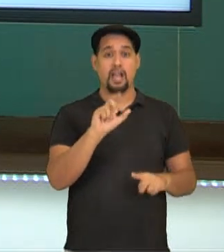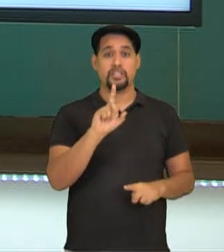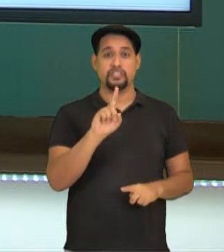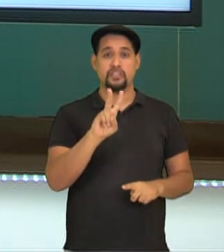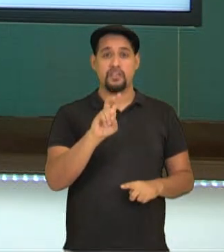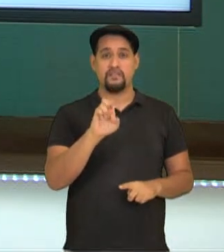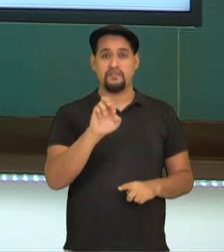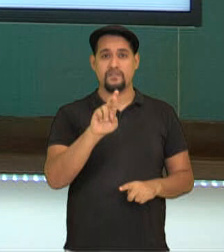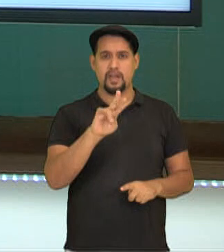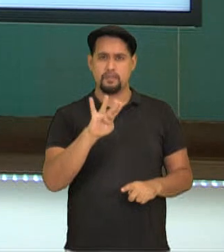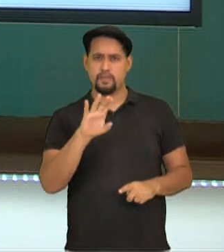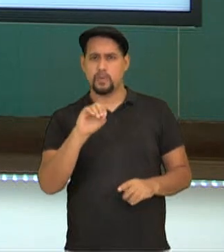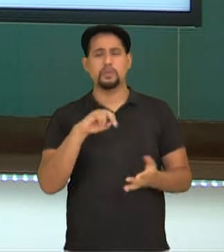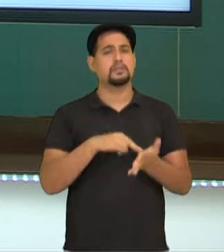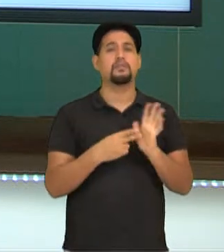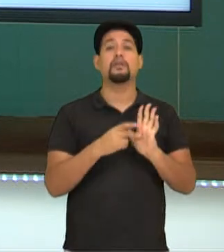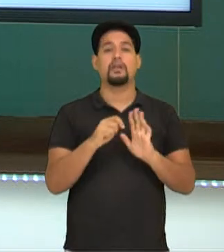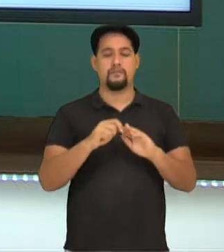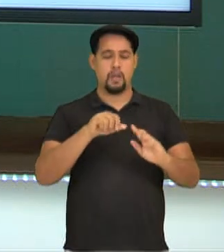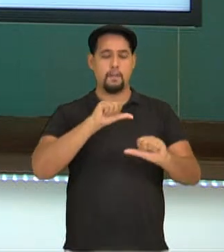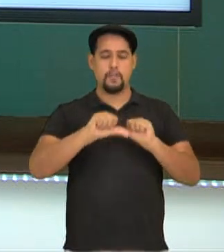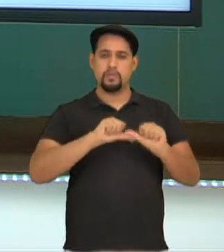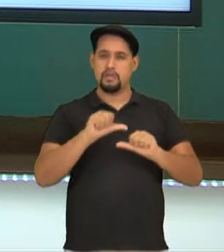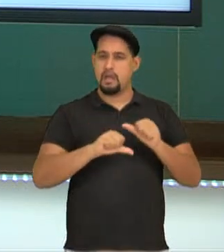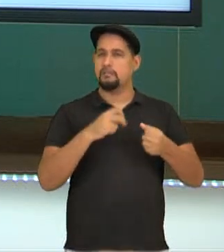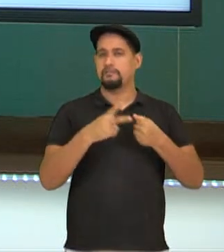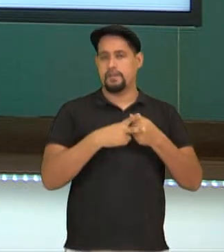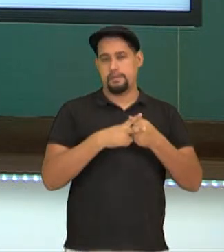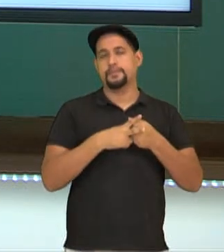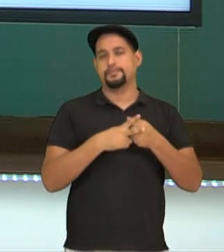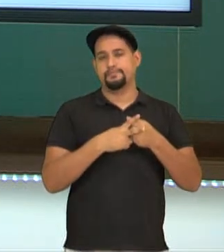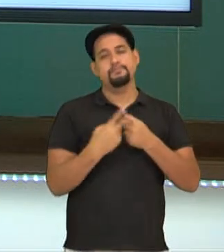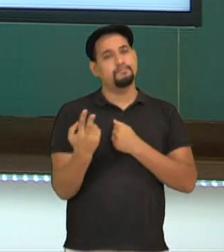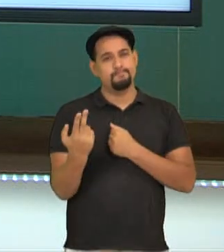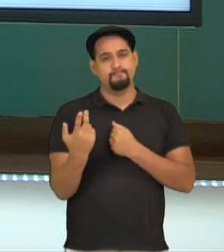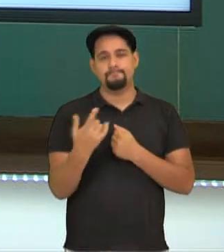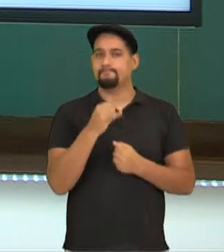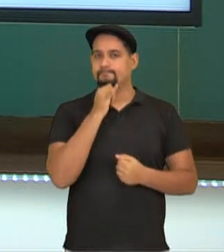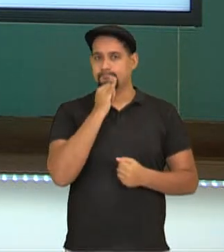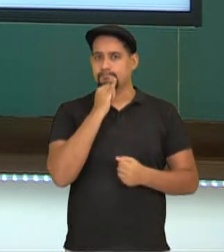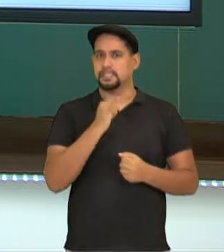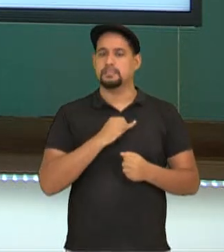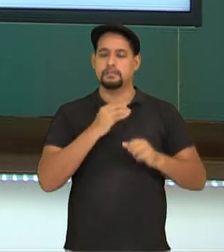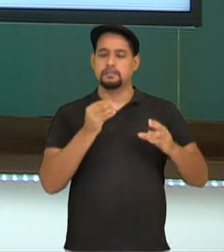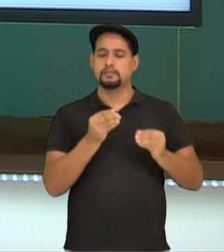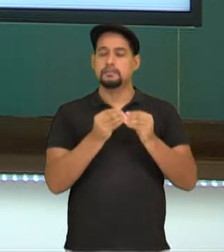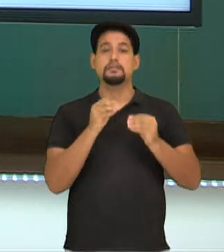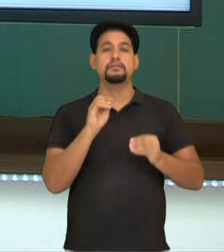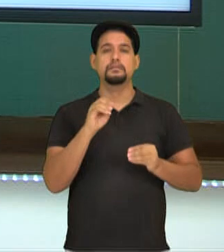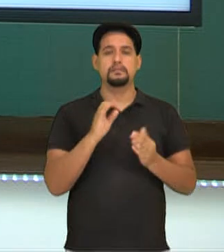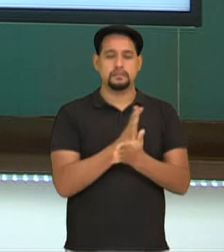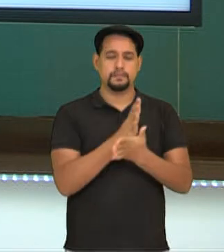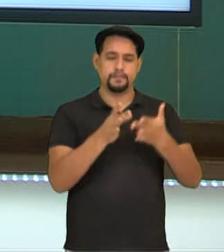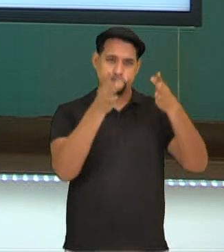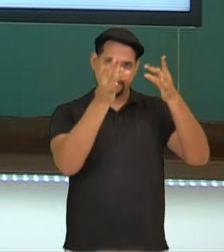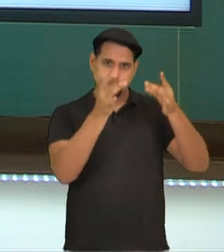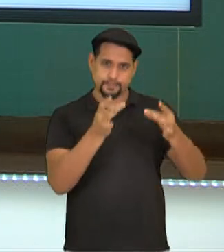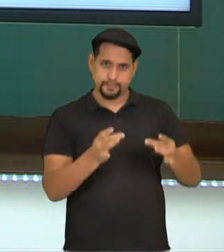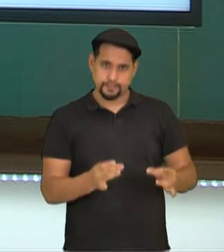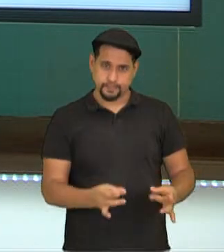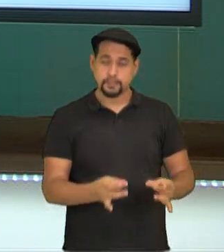ele vai fazer o quê? Vai alterar o verbo da mesma maneira. Então, ele acrescenta mais detalhes ao verbo,